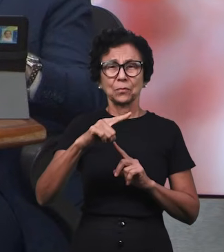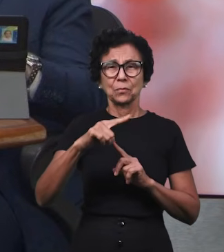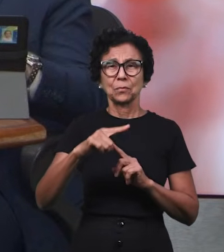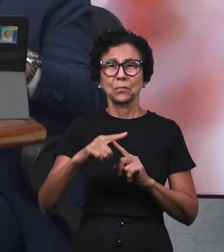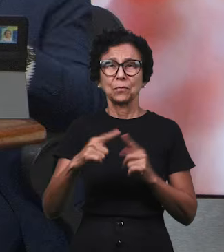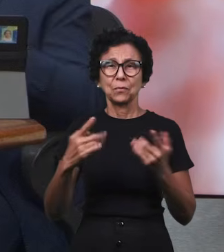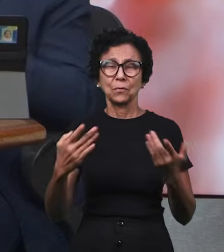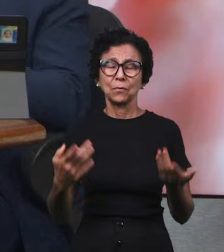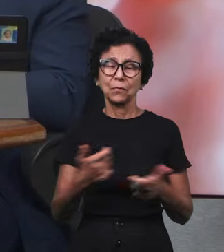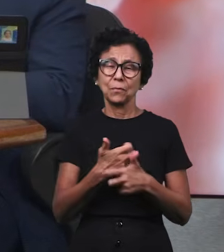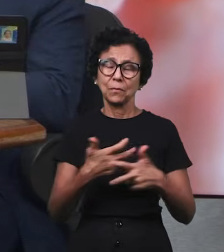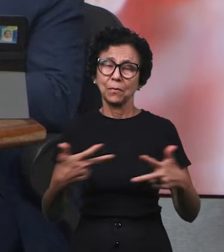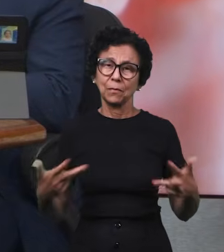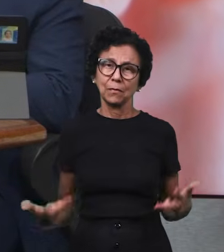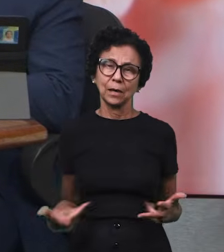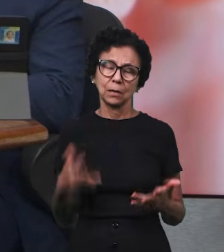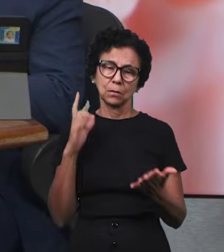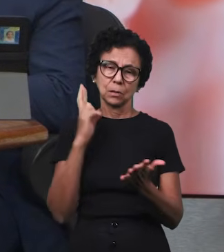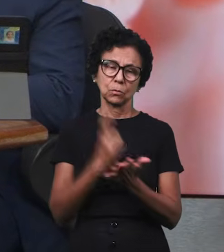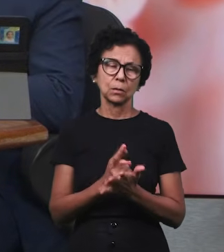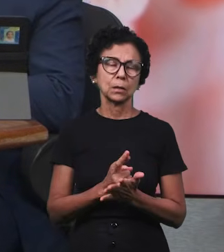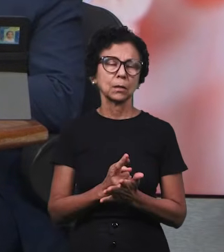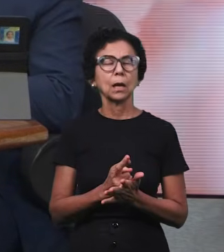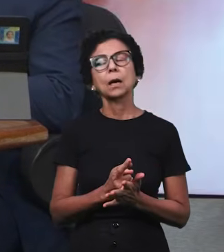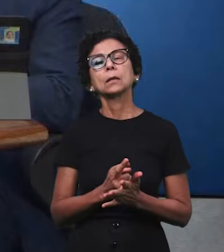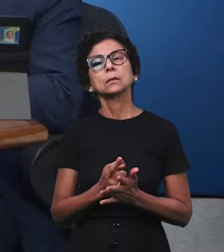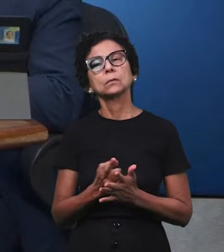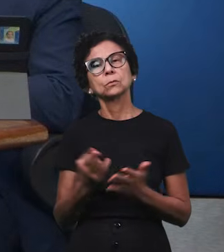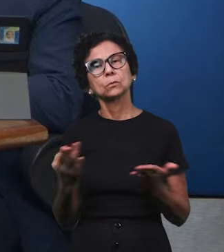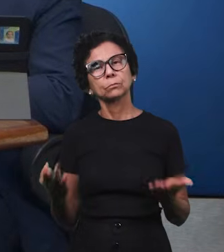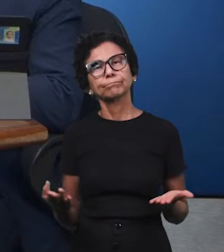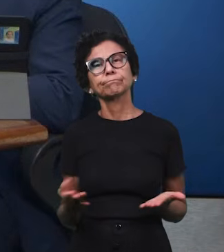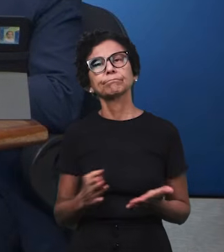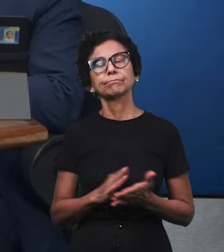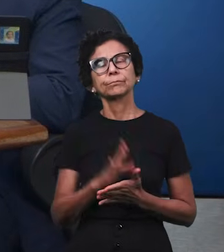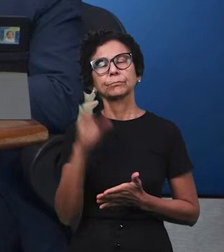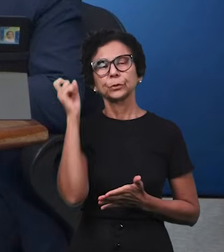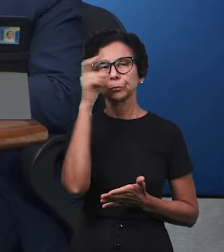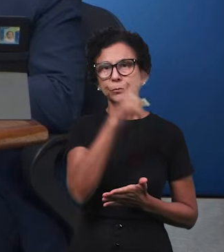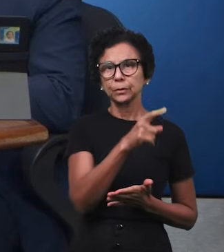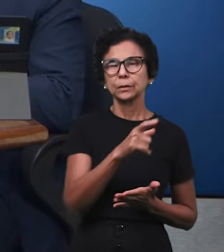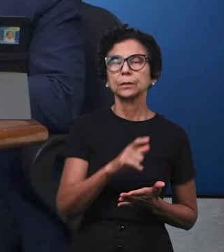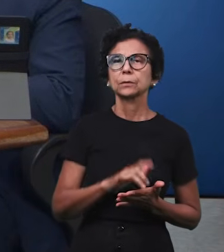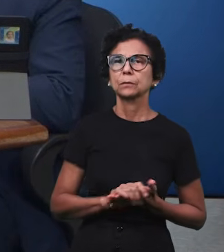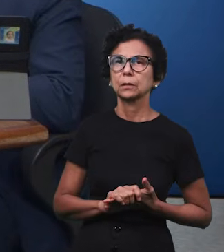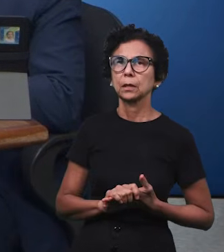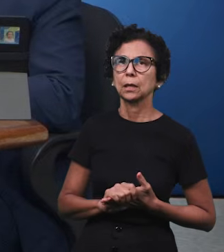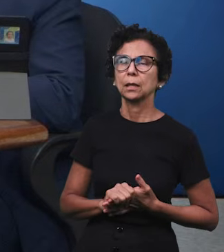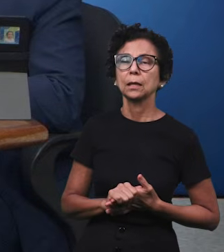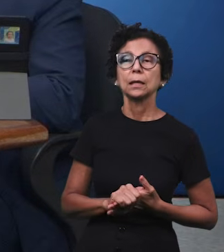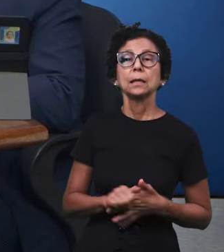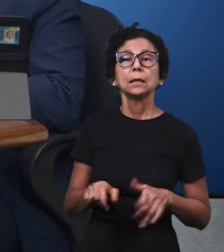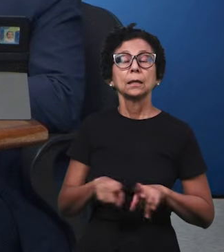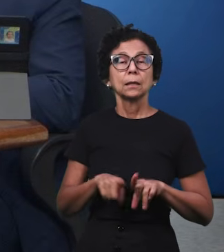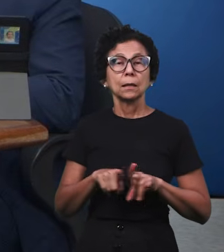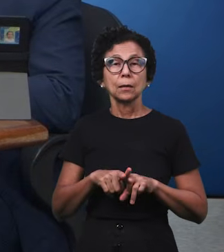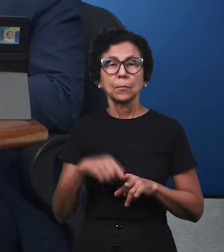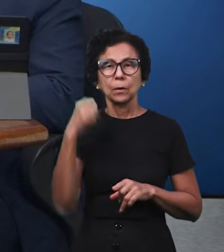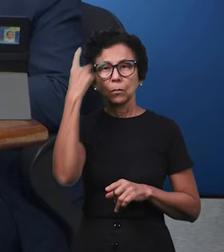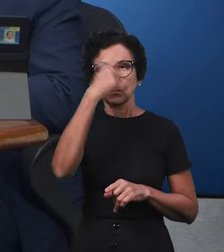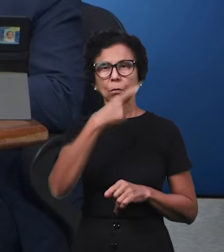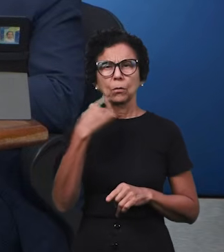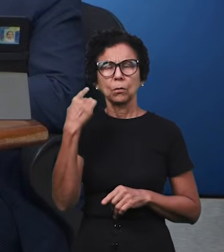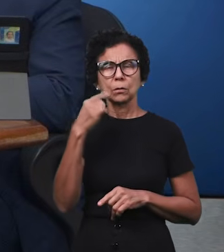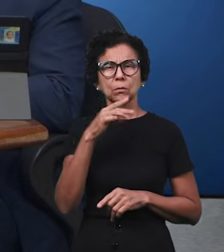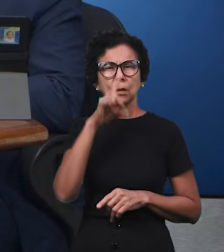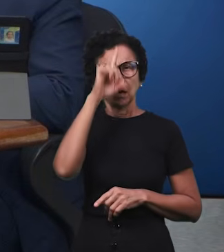né, dessas toxinas que vão se acumulando, desses outros elementos que se acumulam. Além da anemia causada pela falta daquele